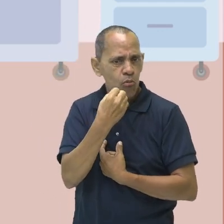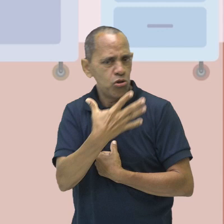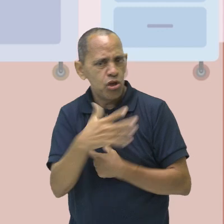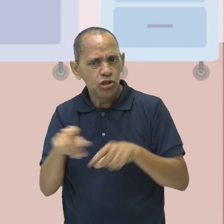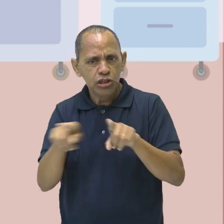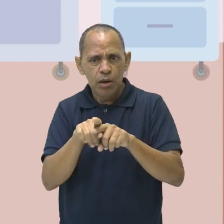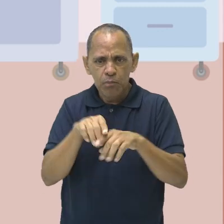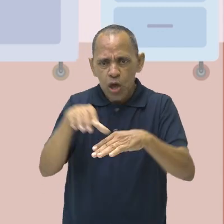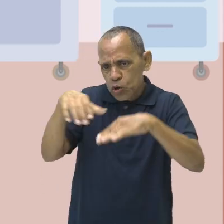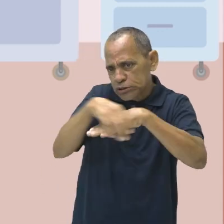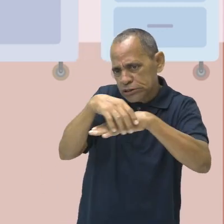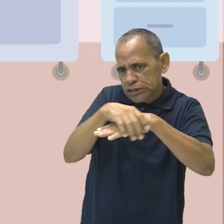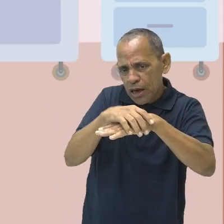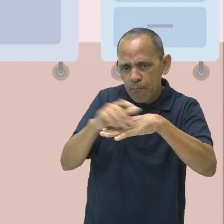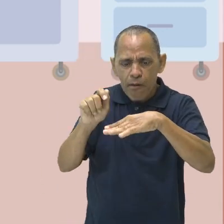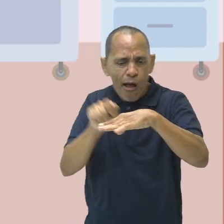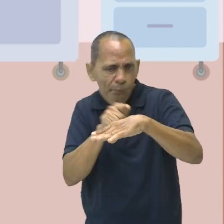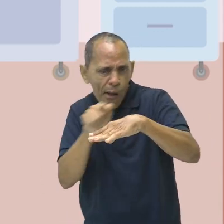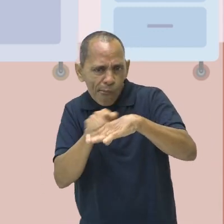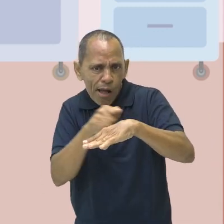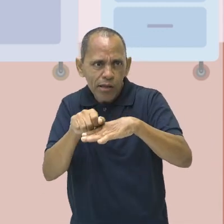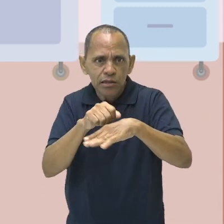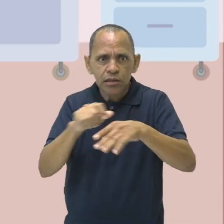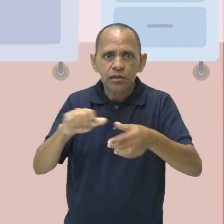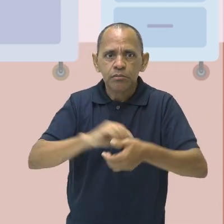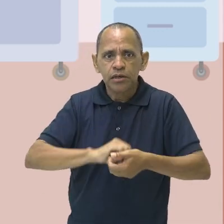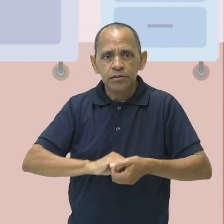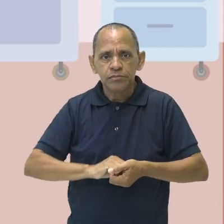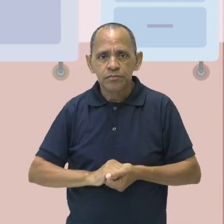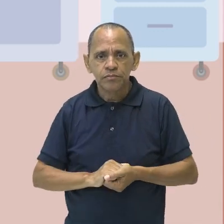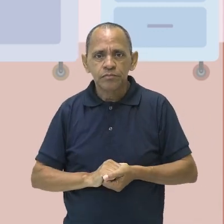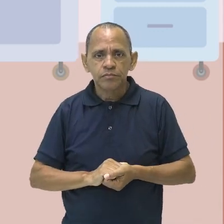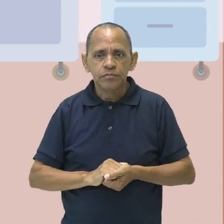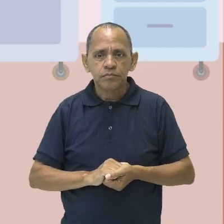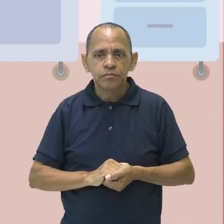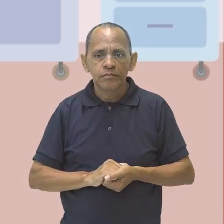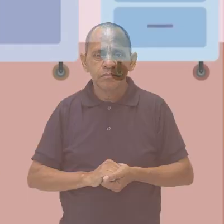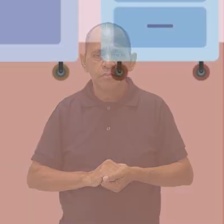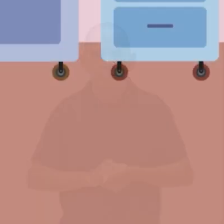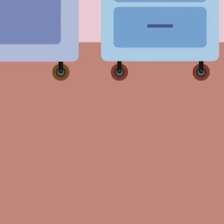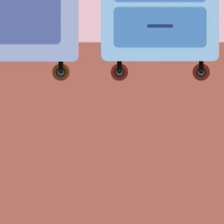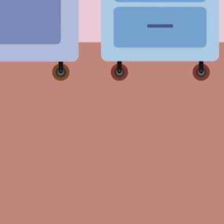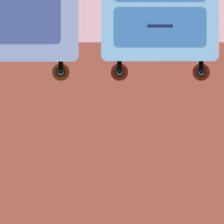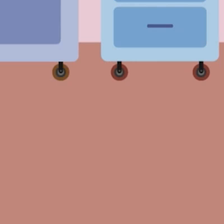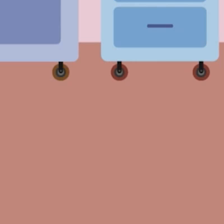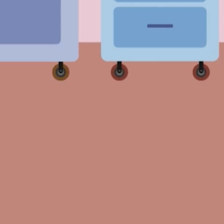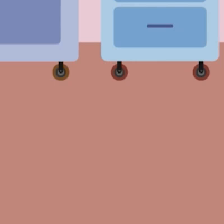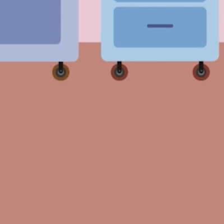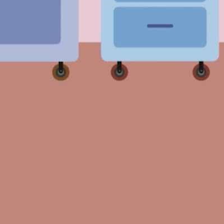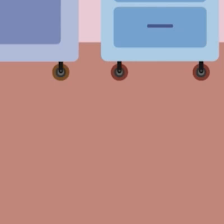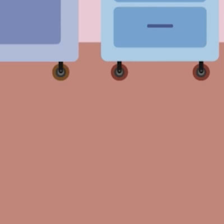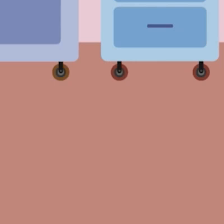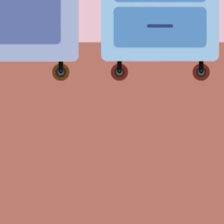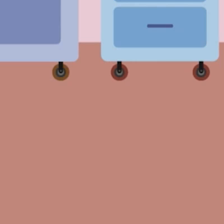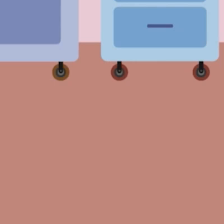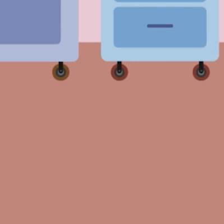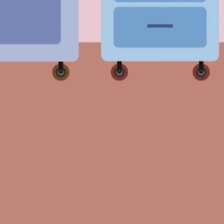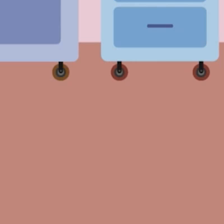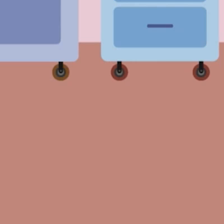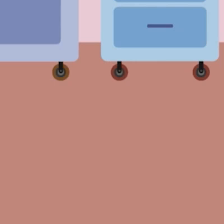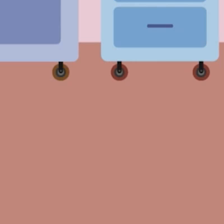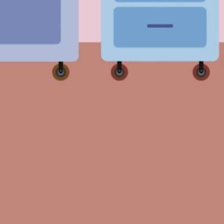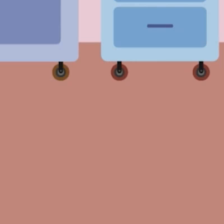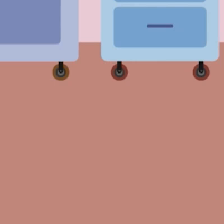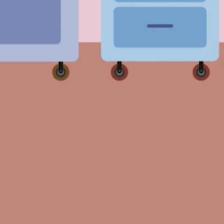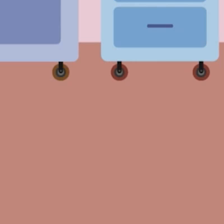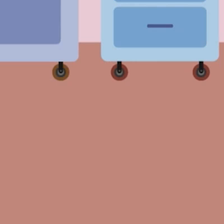engraxado. Estava justamente acabando de entremear o último fio da ponta dos sapatos